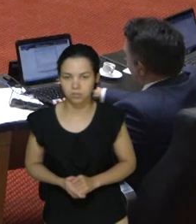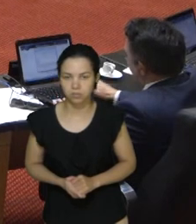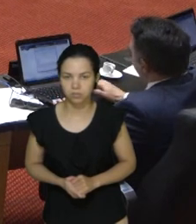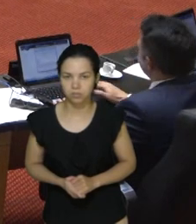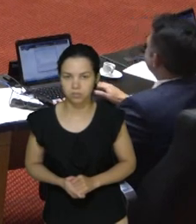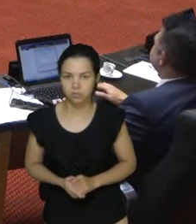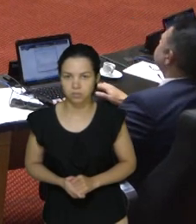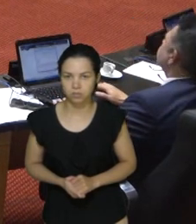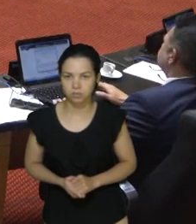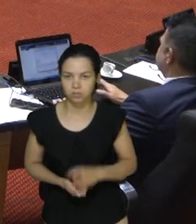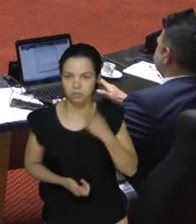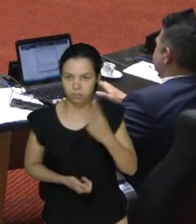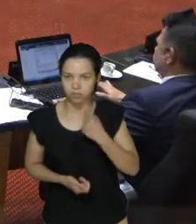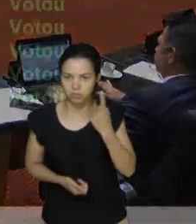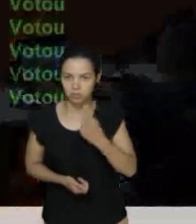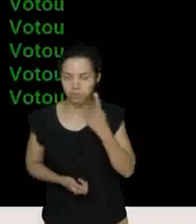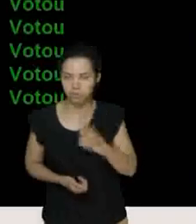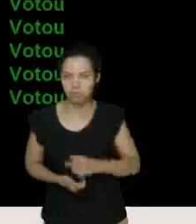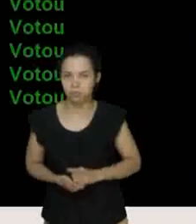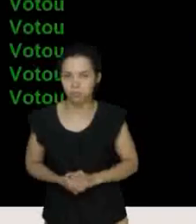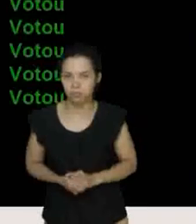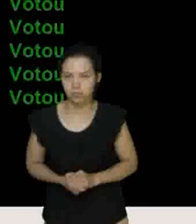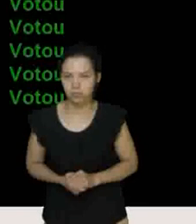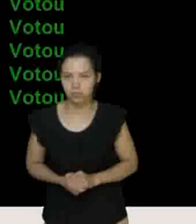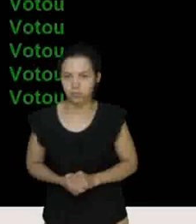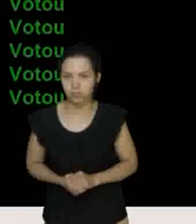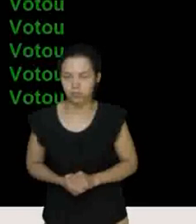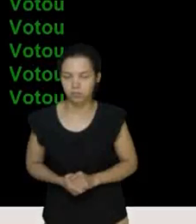Senhores deputados, votaram os senhores